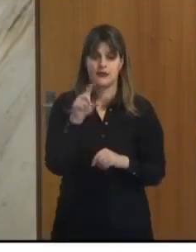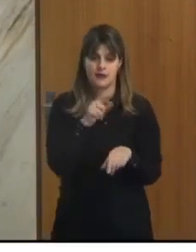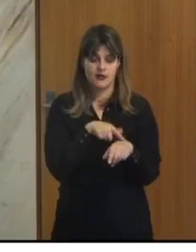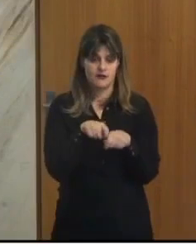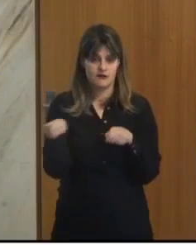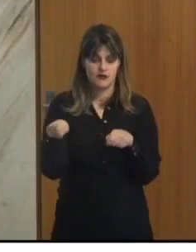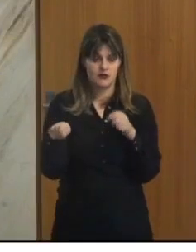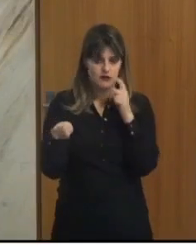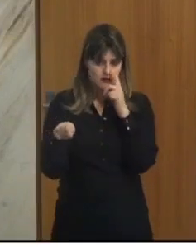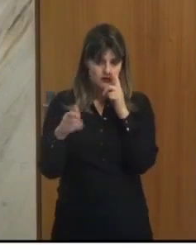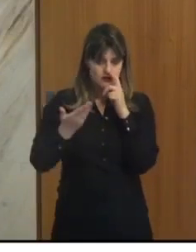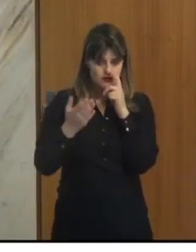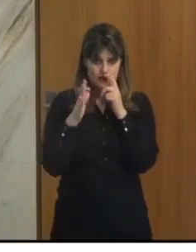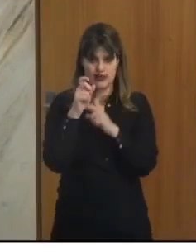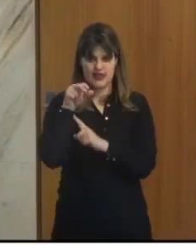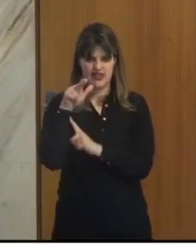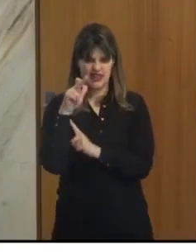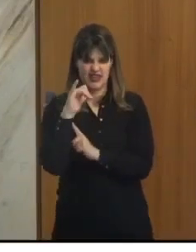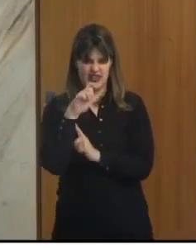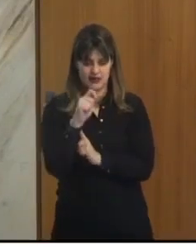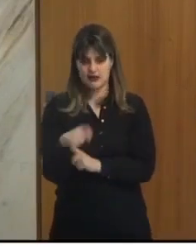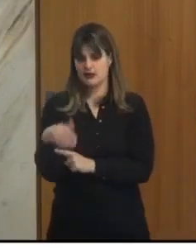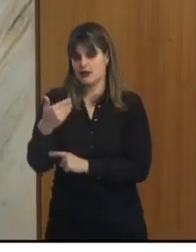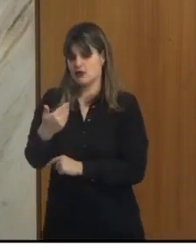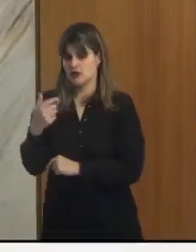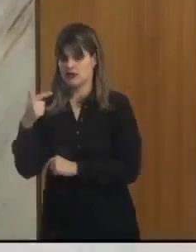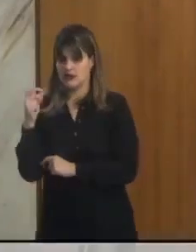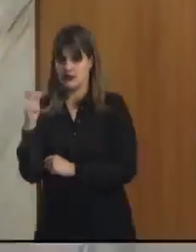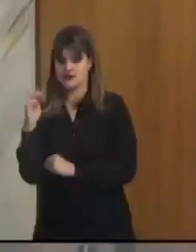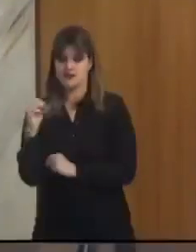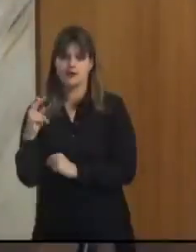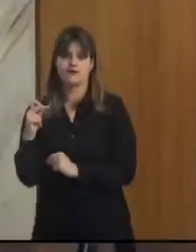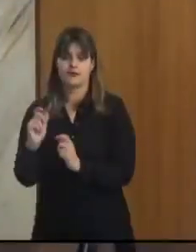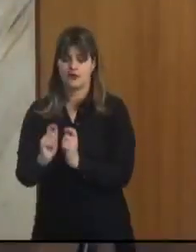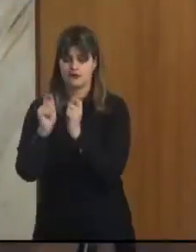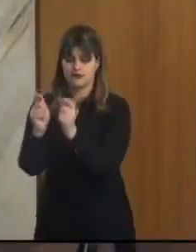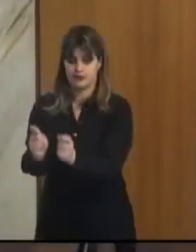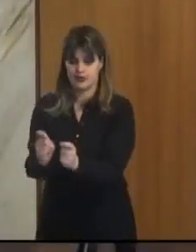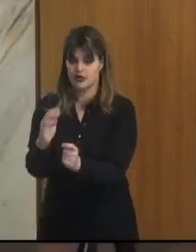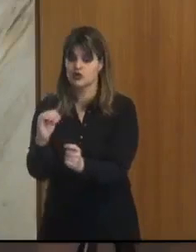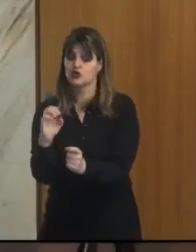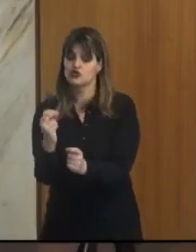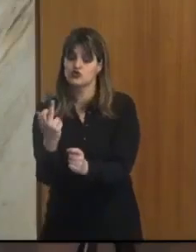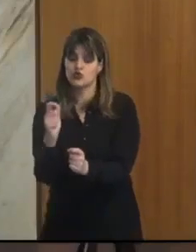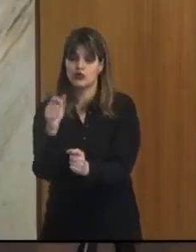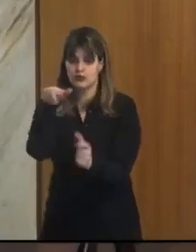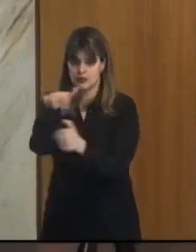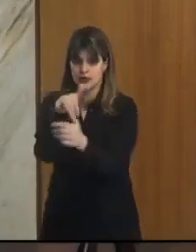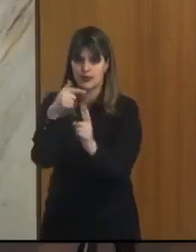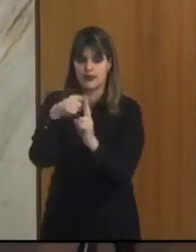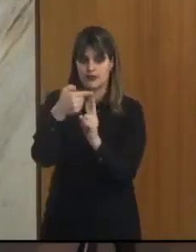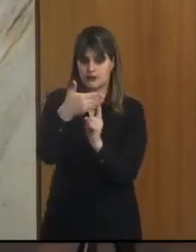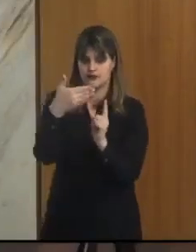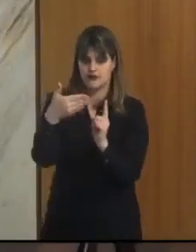Afonso, Dom Henrique e a Dona Teresa atribuem um foral a Sor, à população de Sor, em 1111,